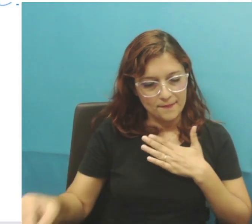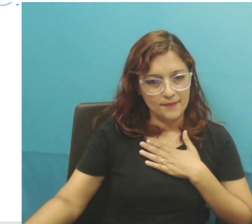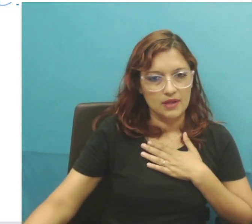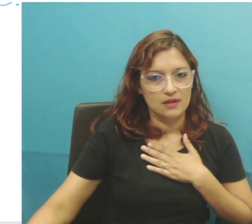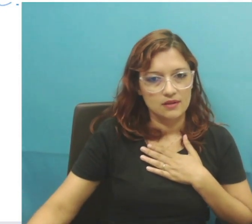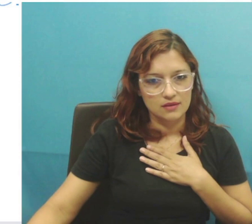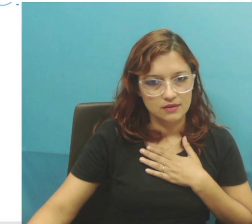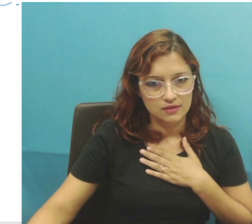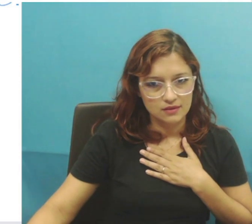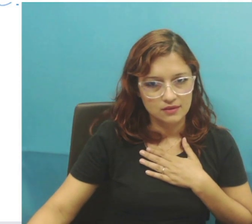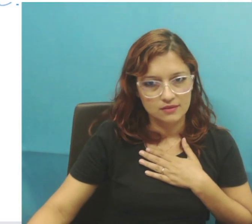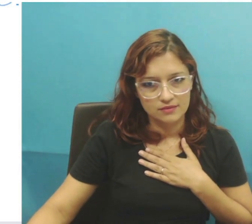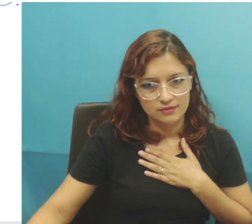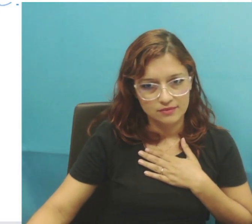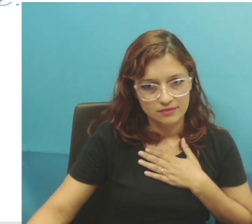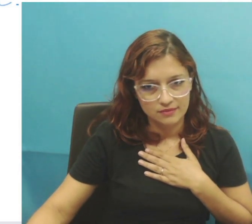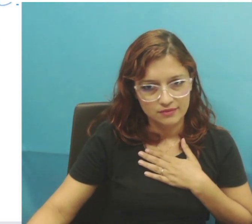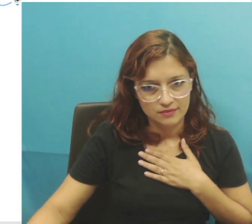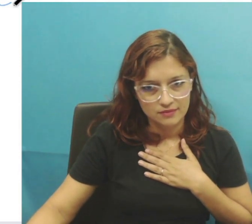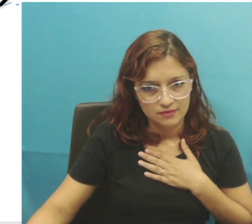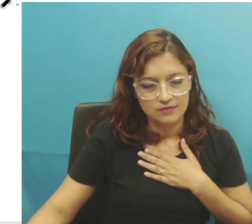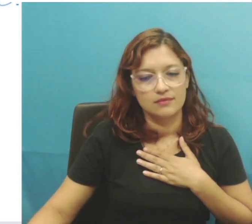ideia, né, de dar um presente a alguém.